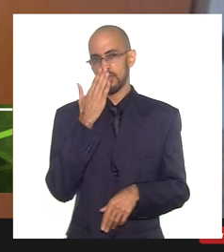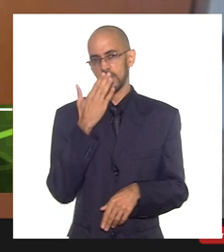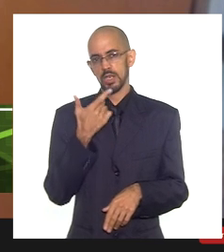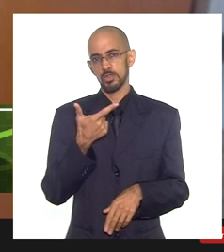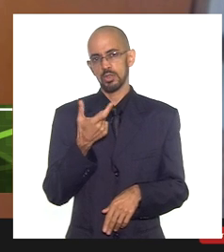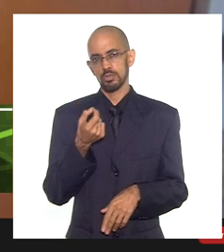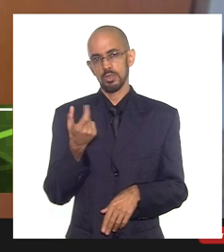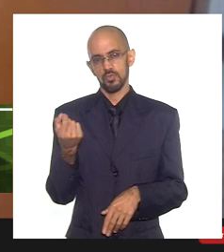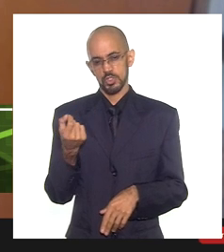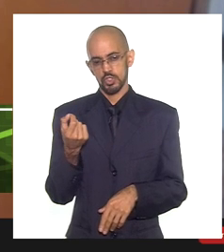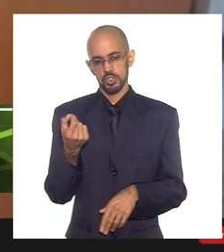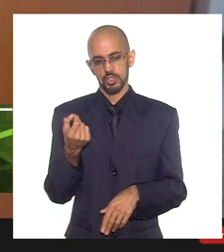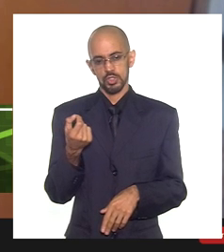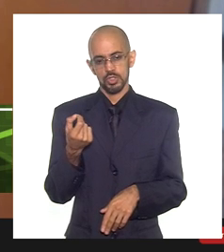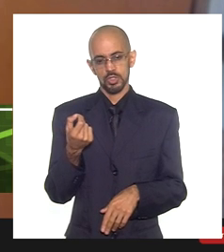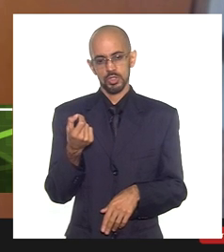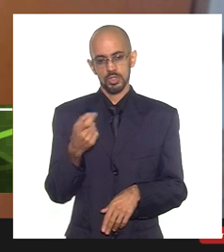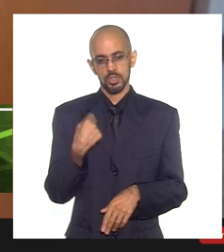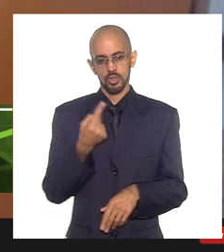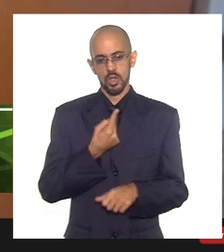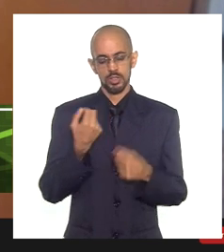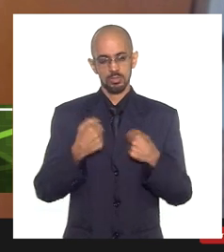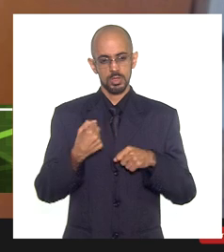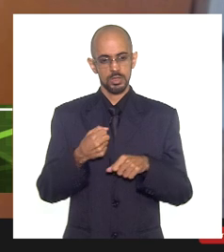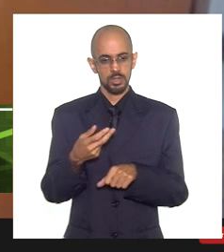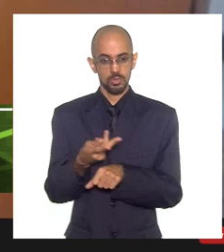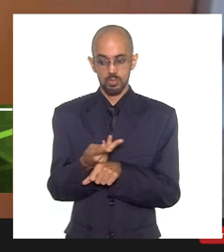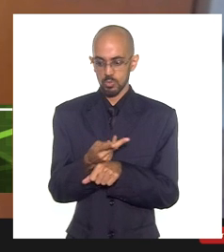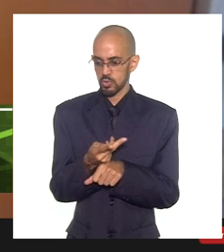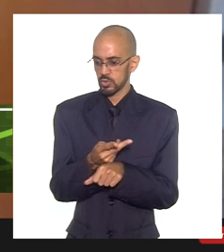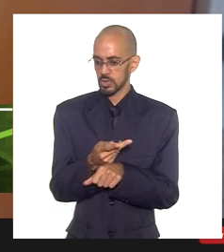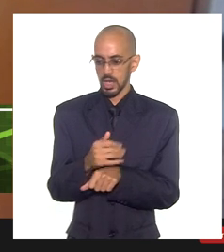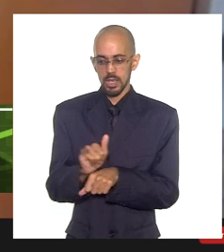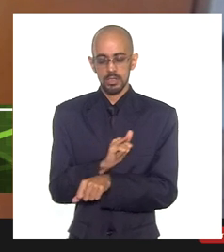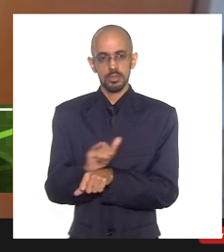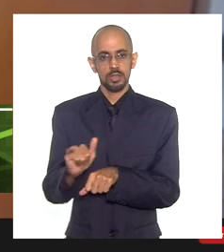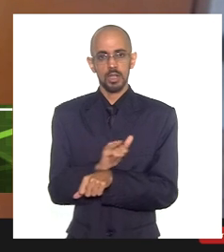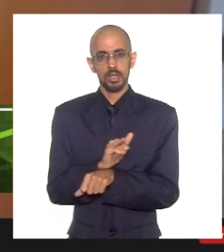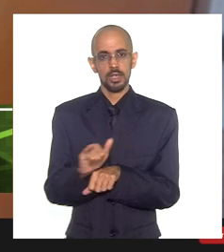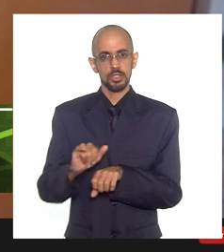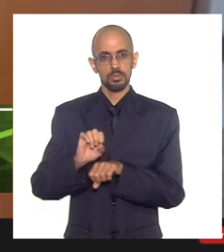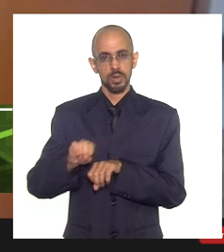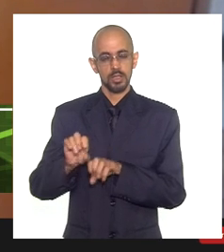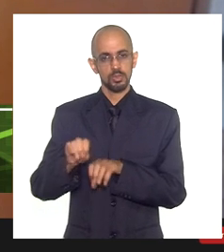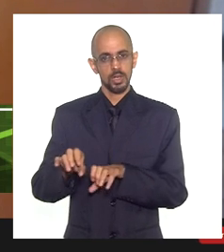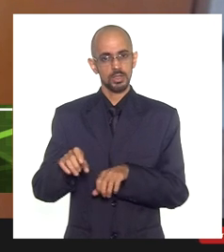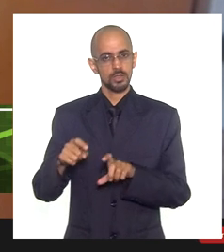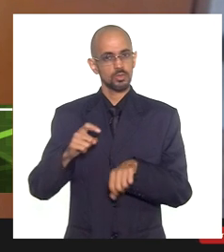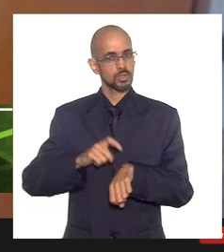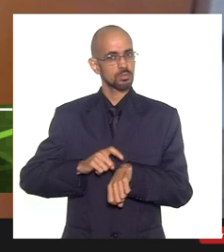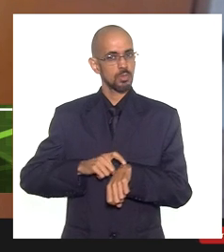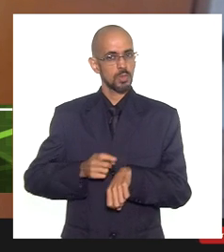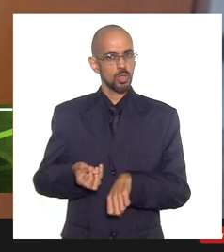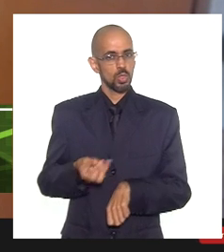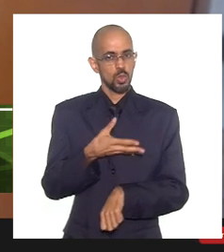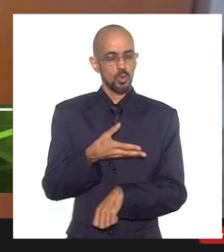é é preciso que a gente busque novos caminhos para para a educação nesse novo momento